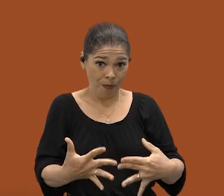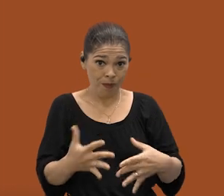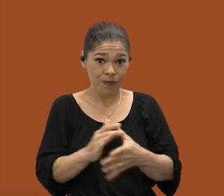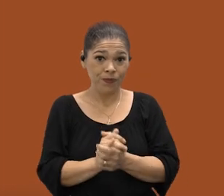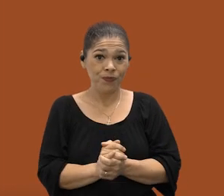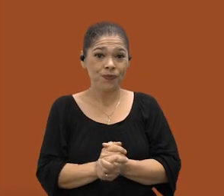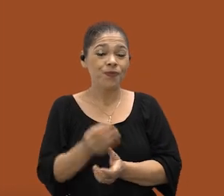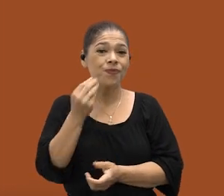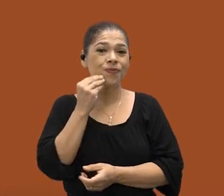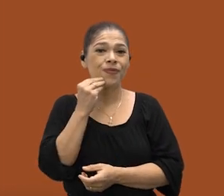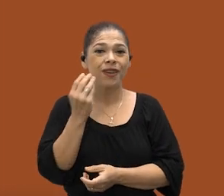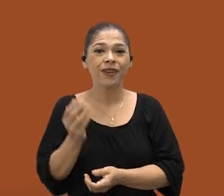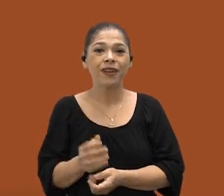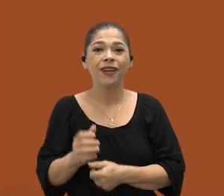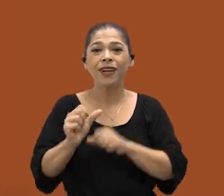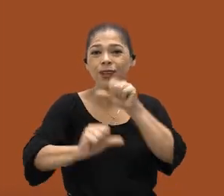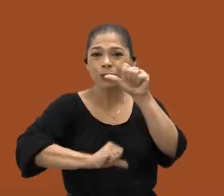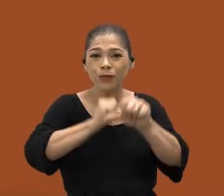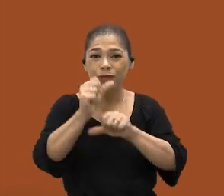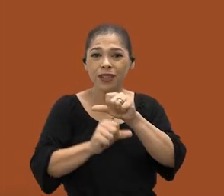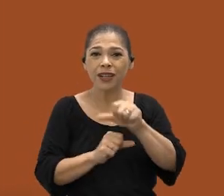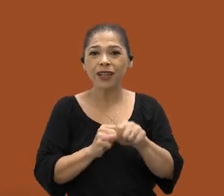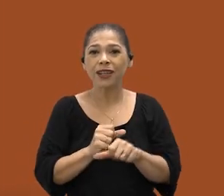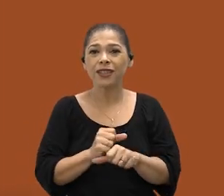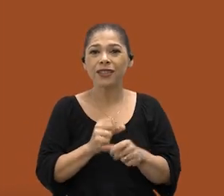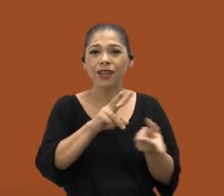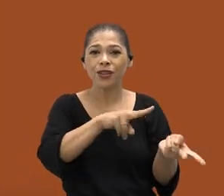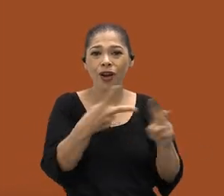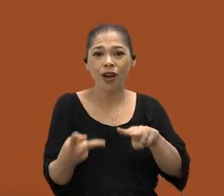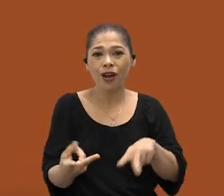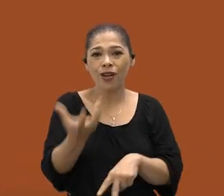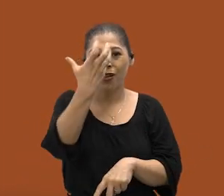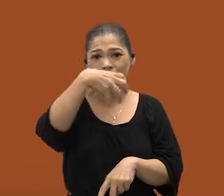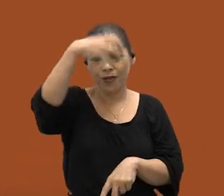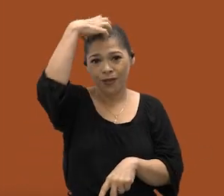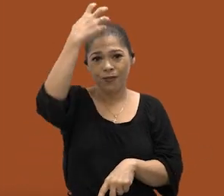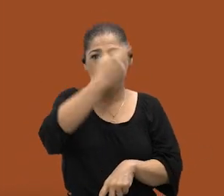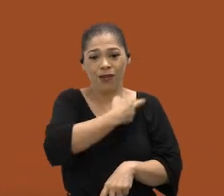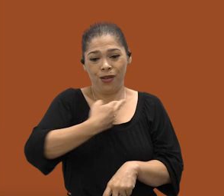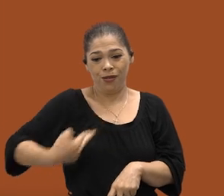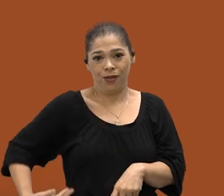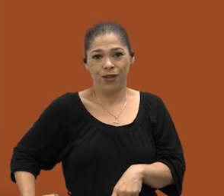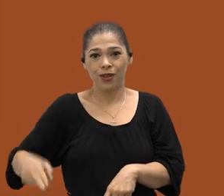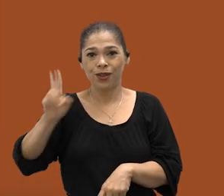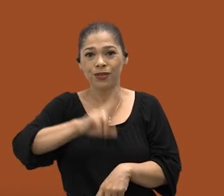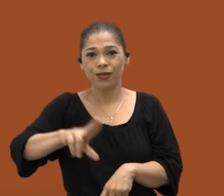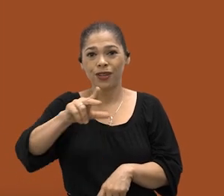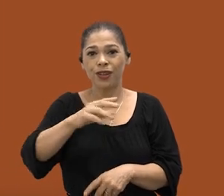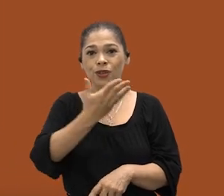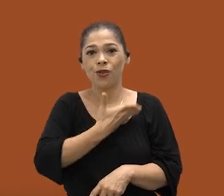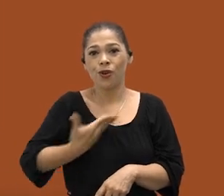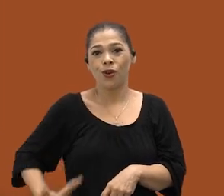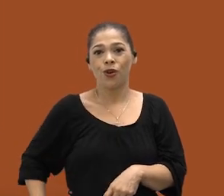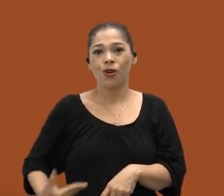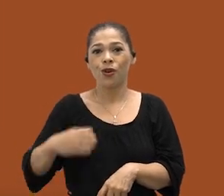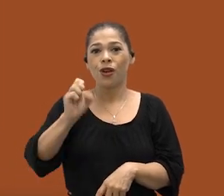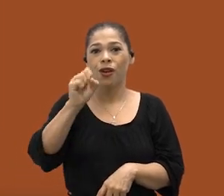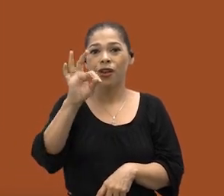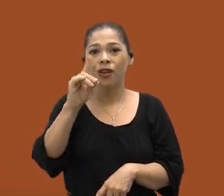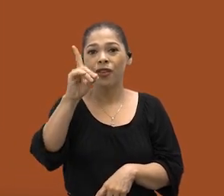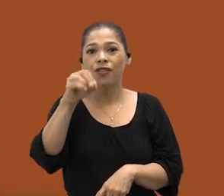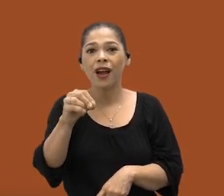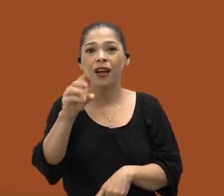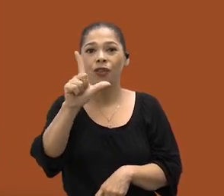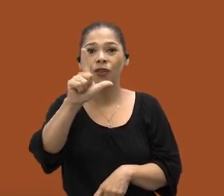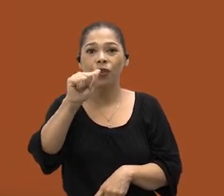aproveitando a mudança do estado monárquico para o Republicano e adoção do Estado Laico então está no